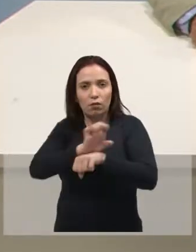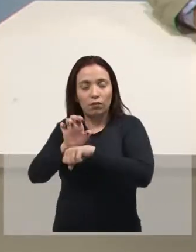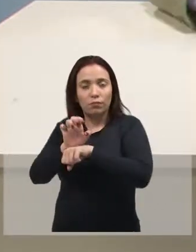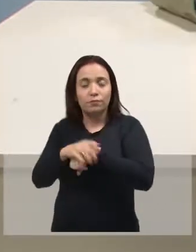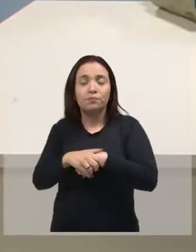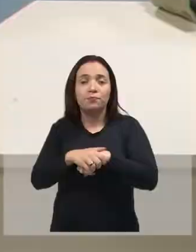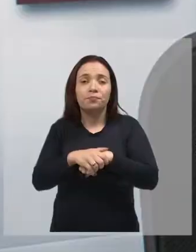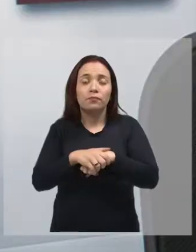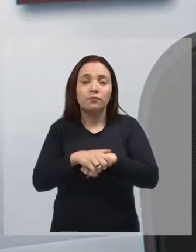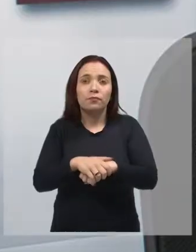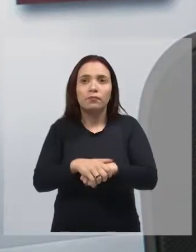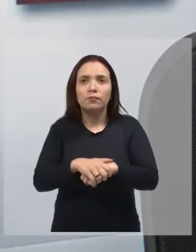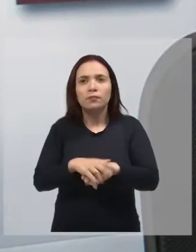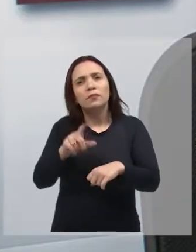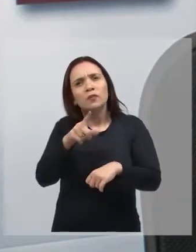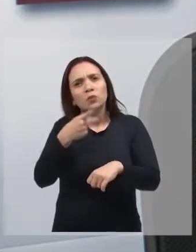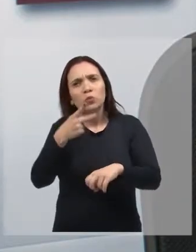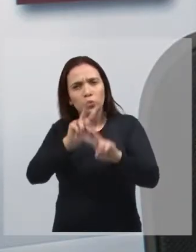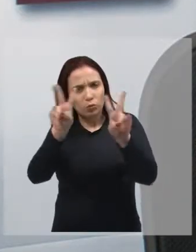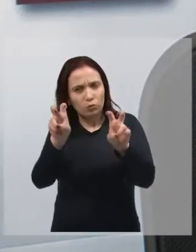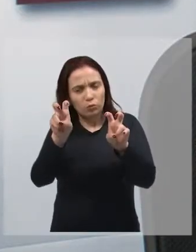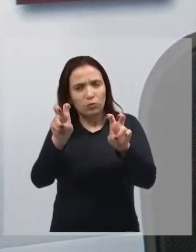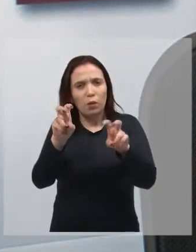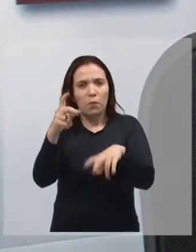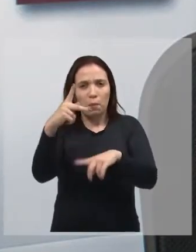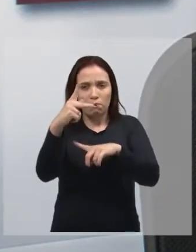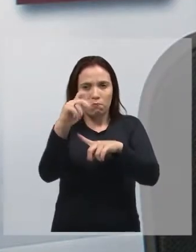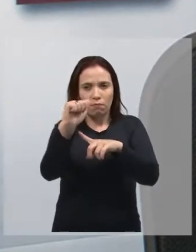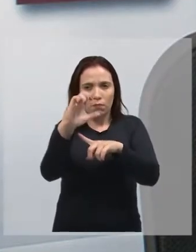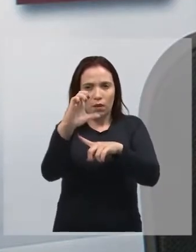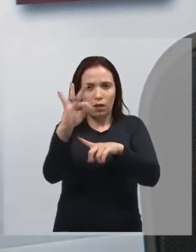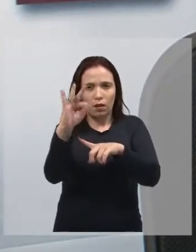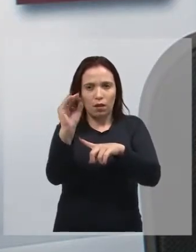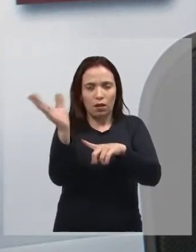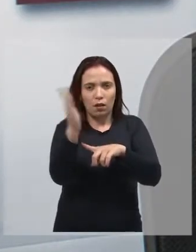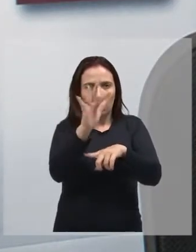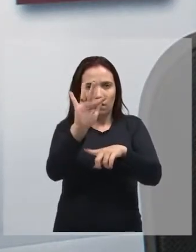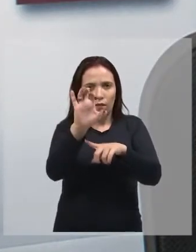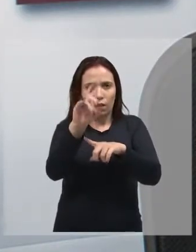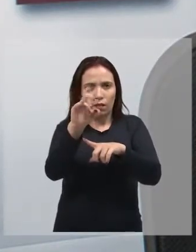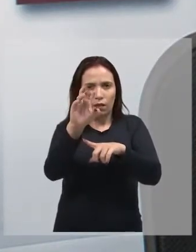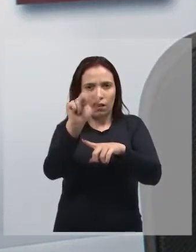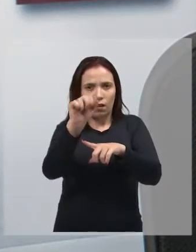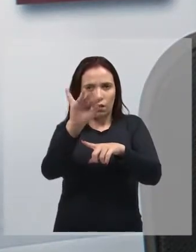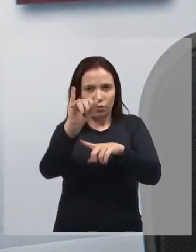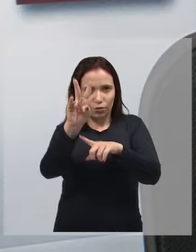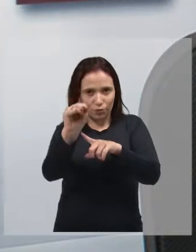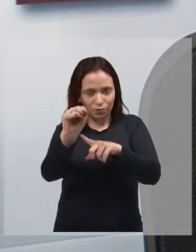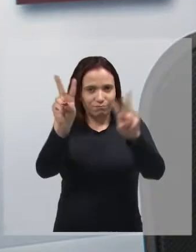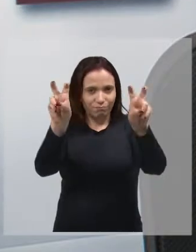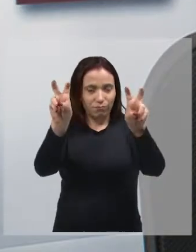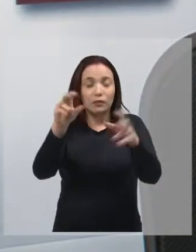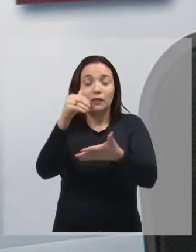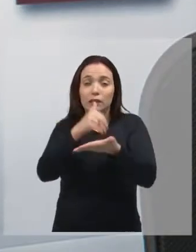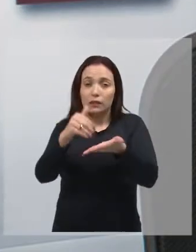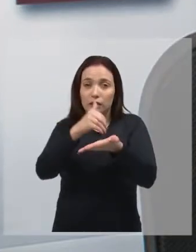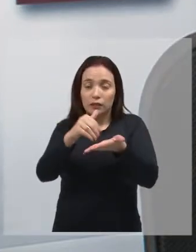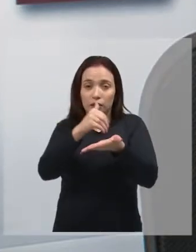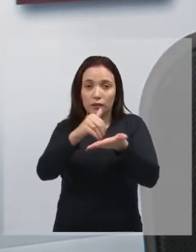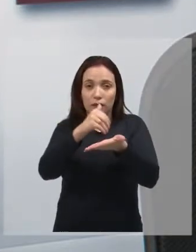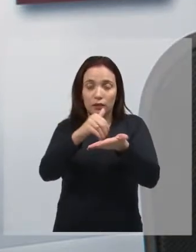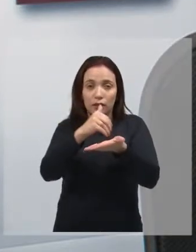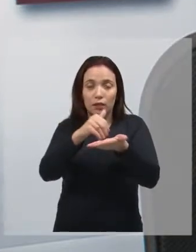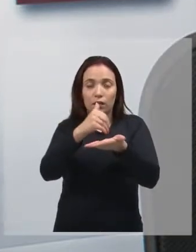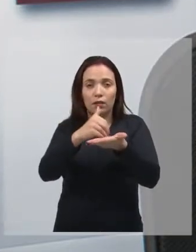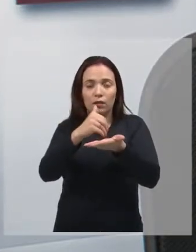Falando nessa questão do pacto federativo, o secretário do Tesouro Nacional, o cearense